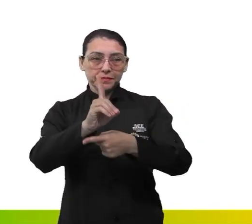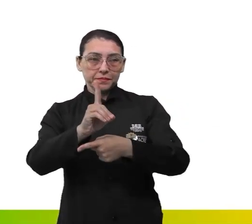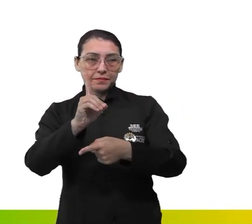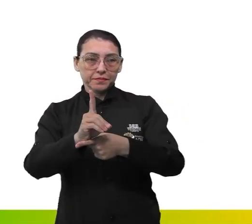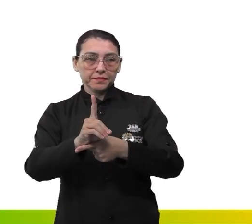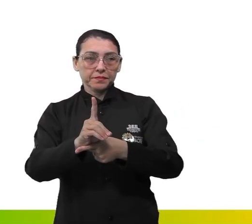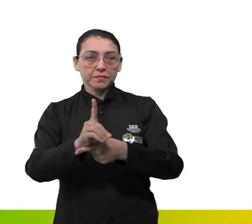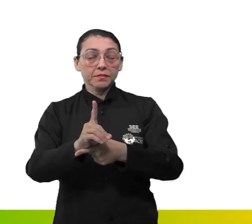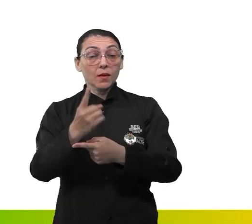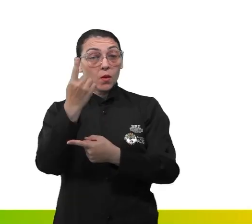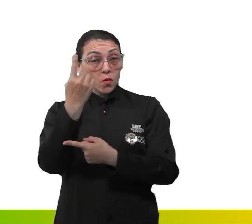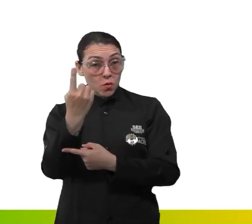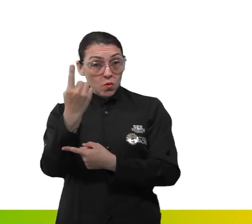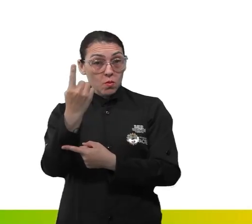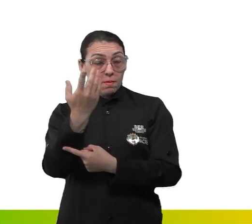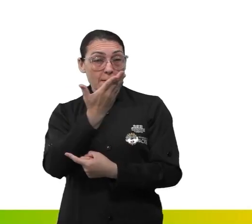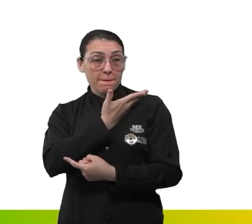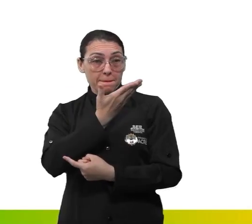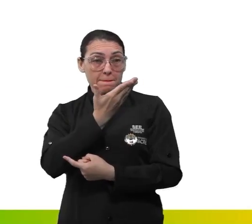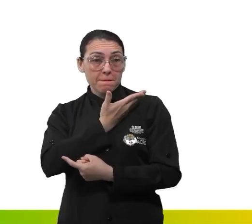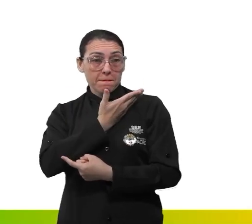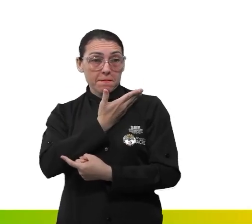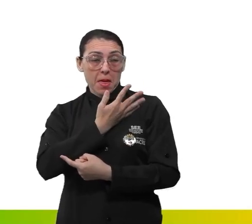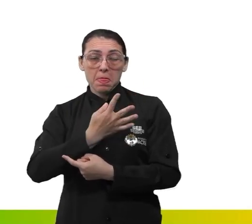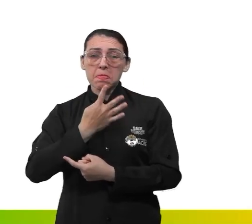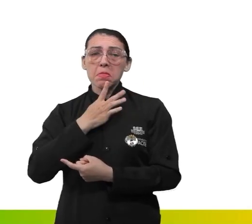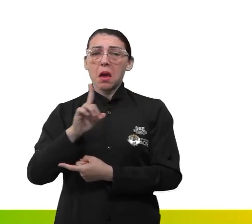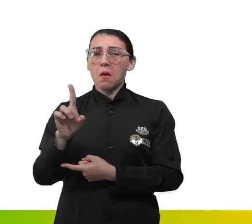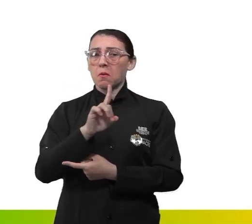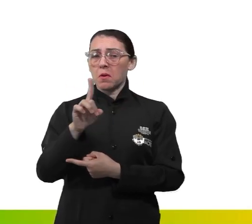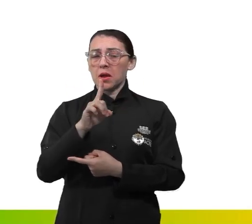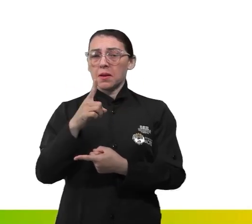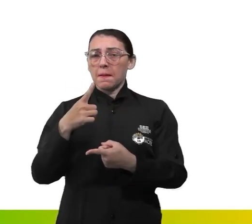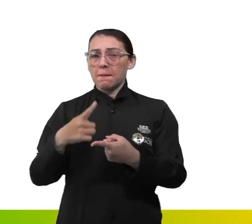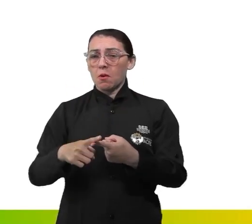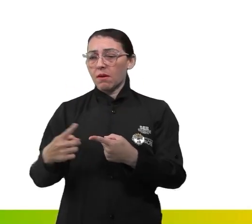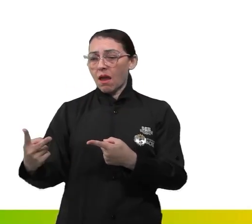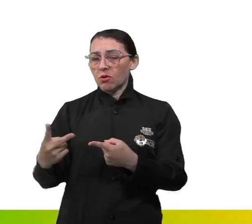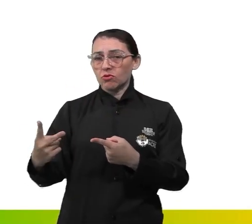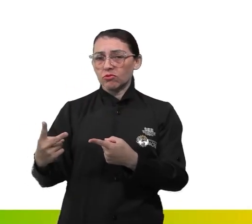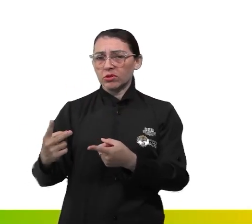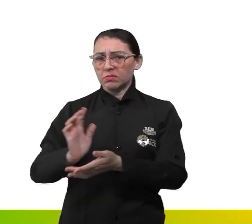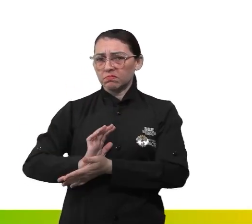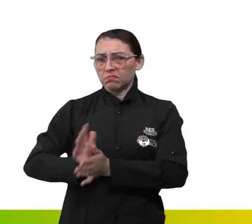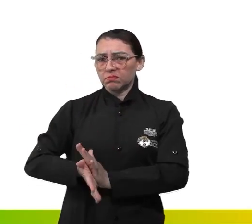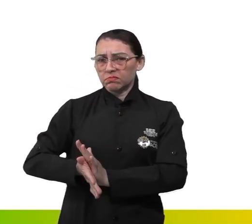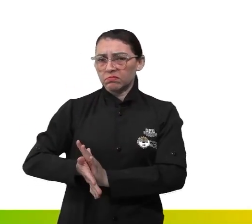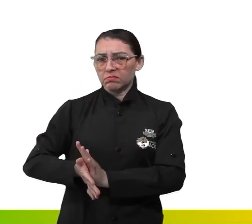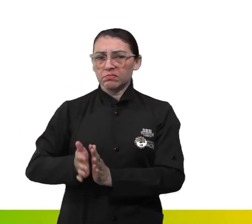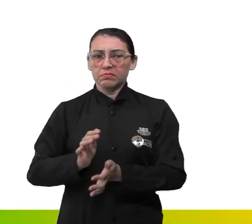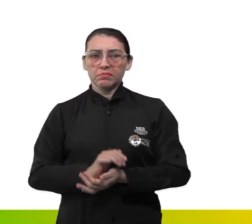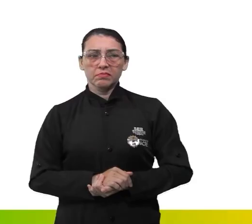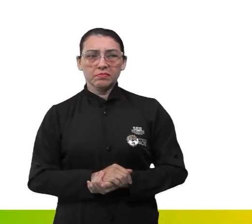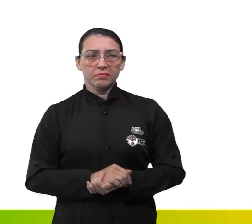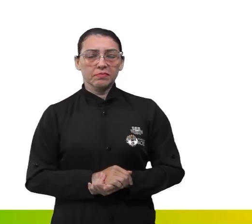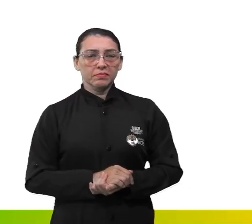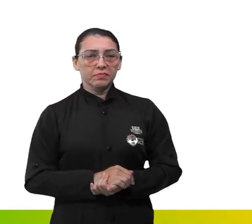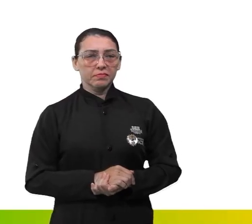D, uma das amigas desconhece a razão pela qual a outra a maltrata.